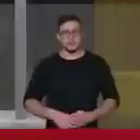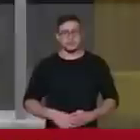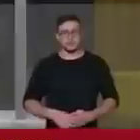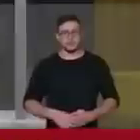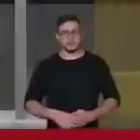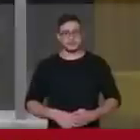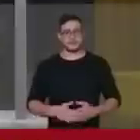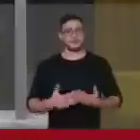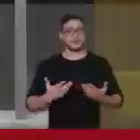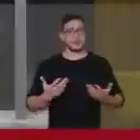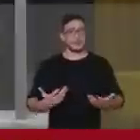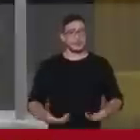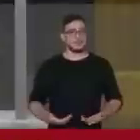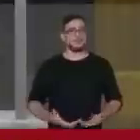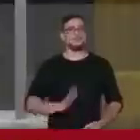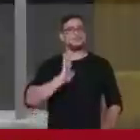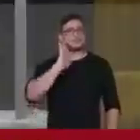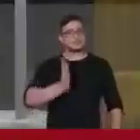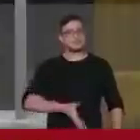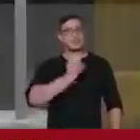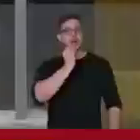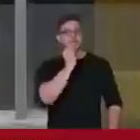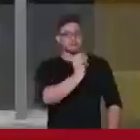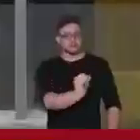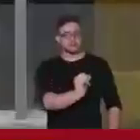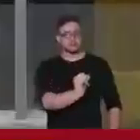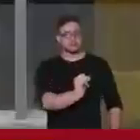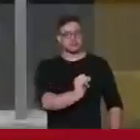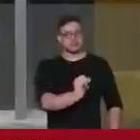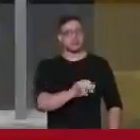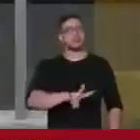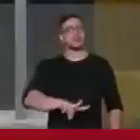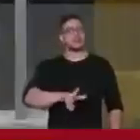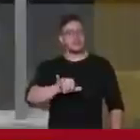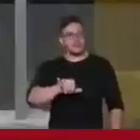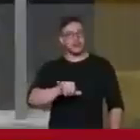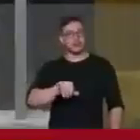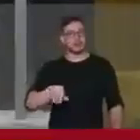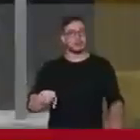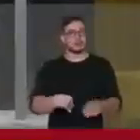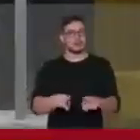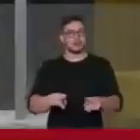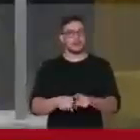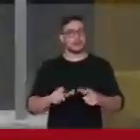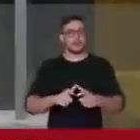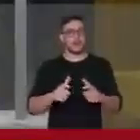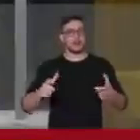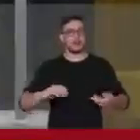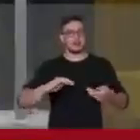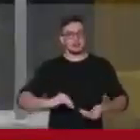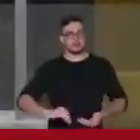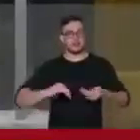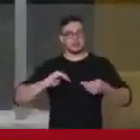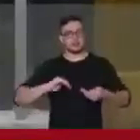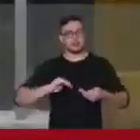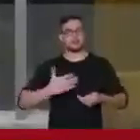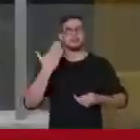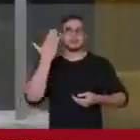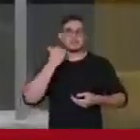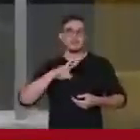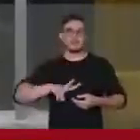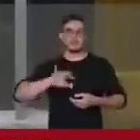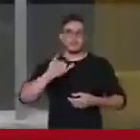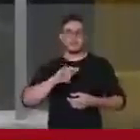o recado foi dado nas urnas e vai ser dado também pela maioria do congresso nacional que certamente vai estar com o povo